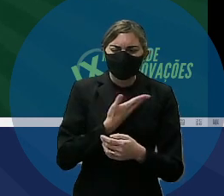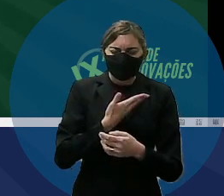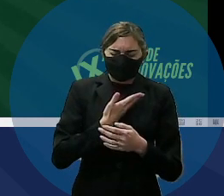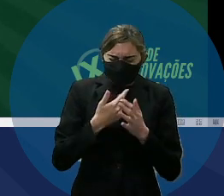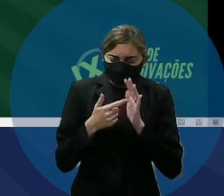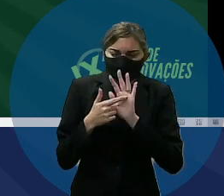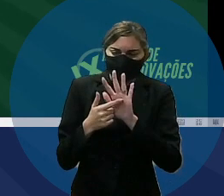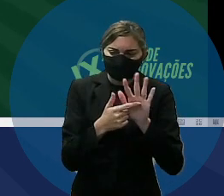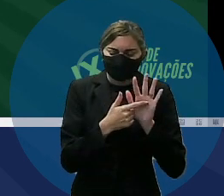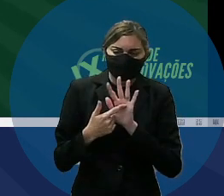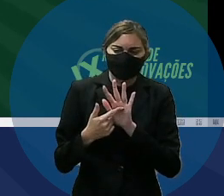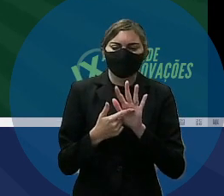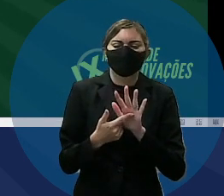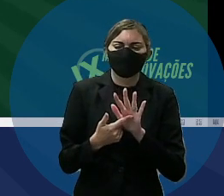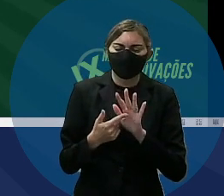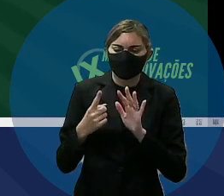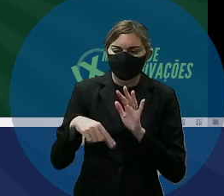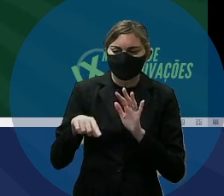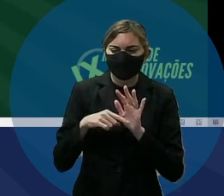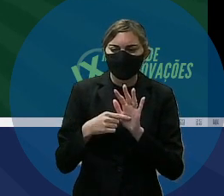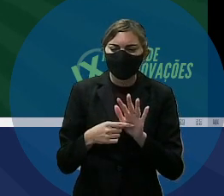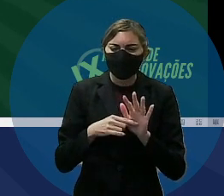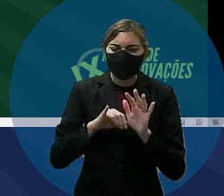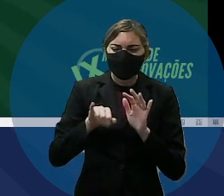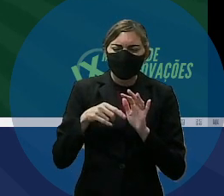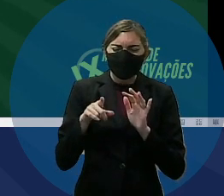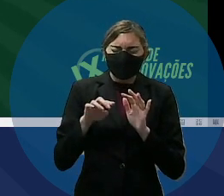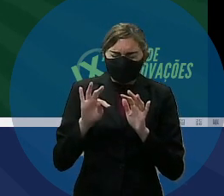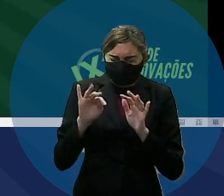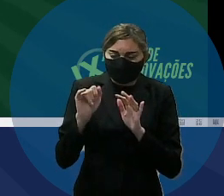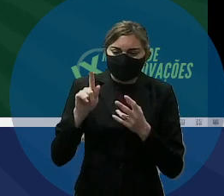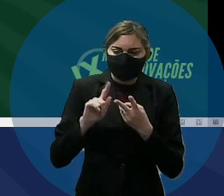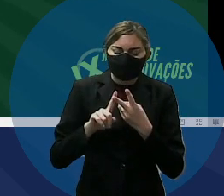na foto, João Tiago e Laudicea.